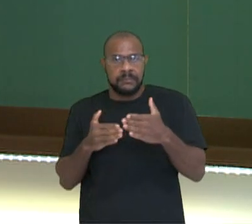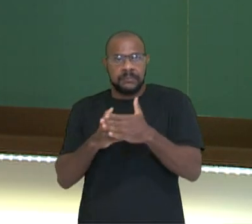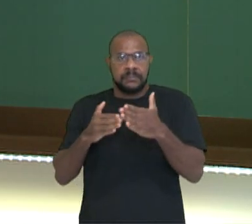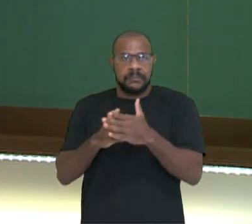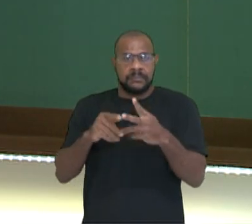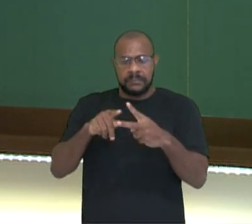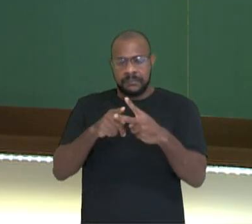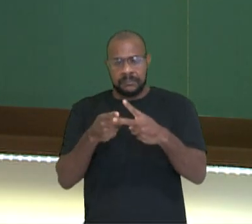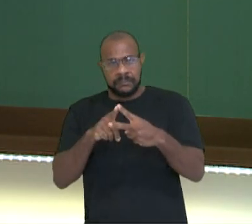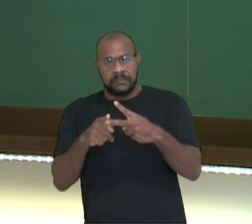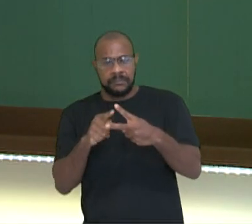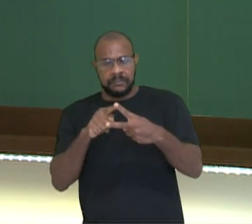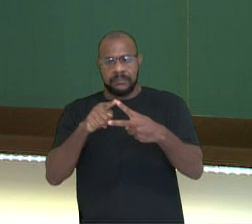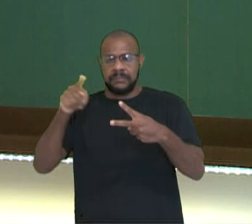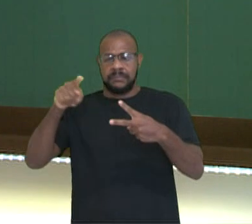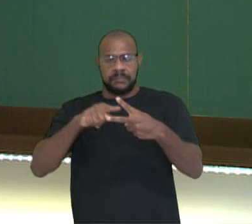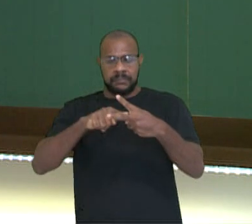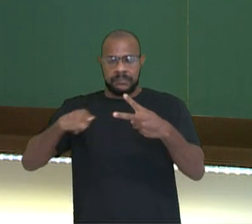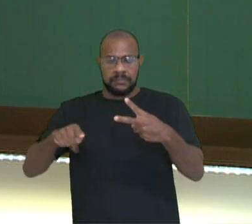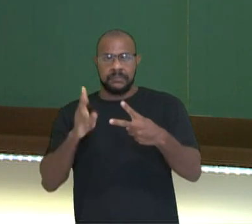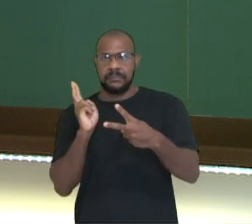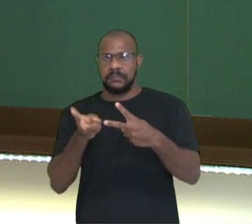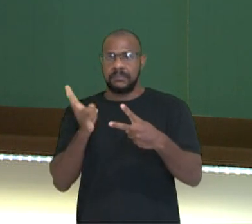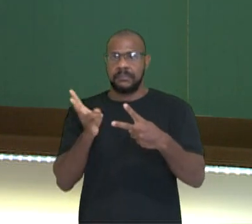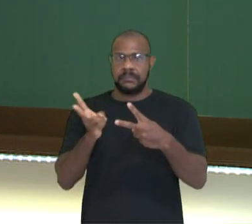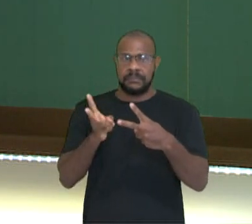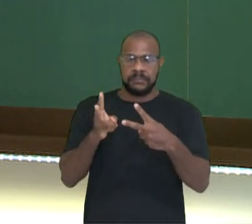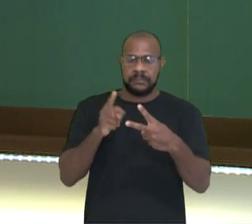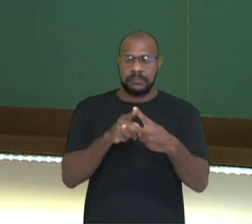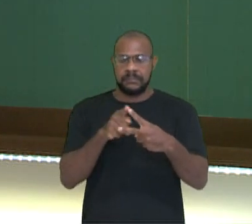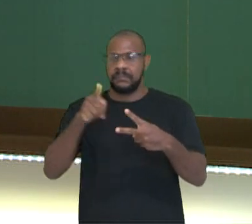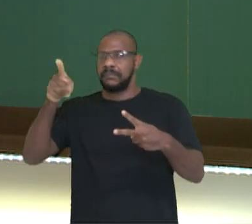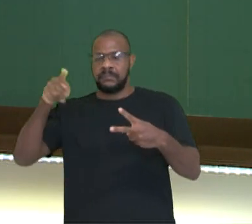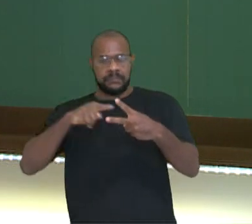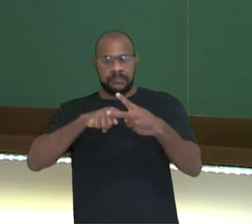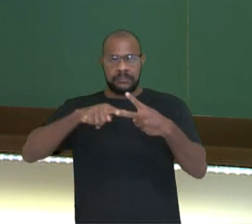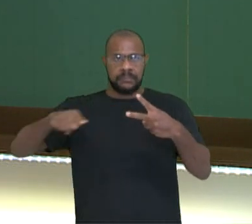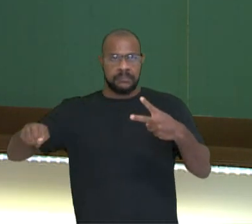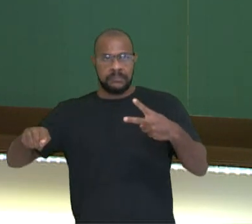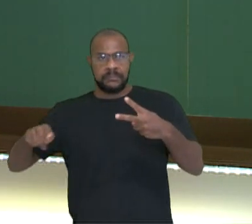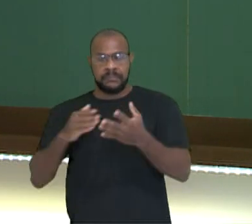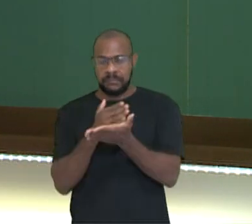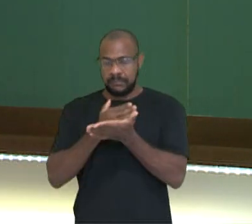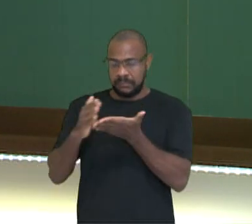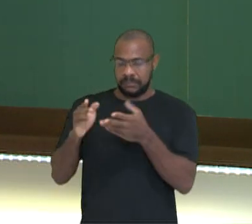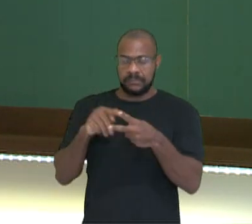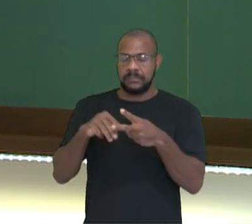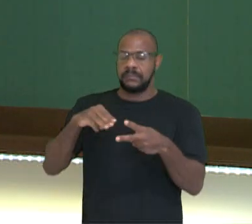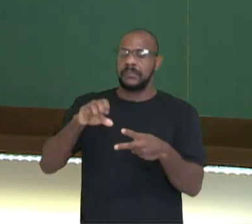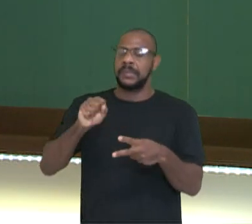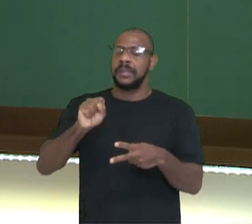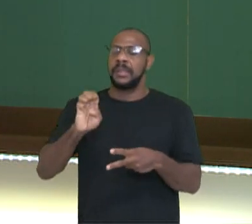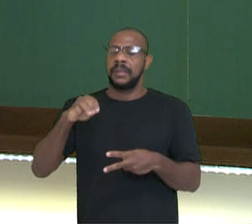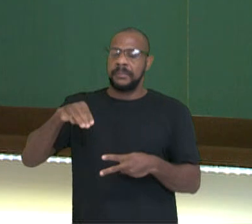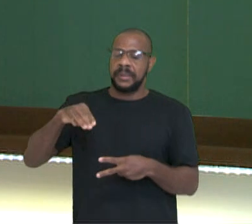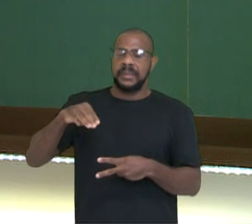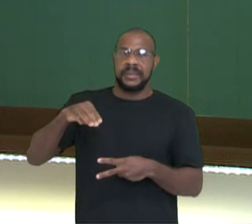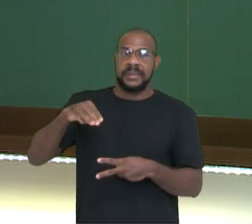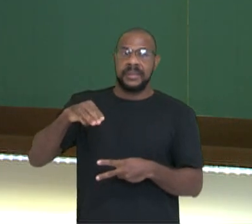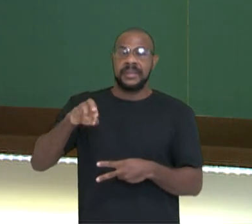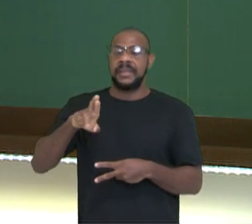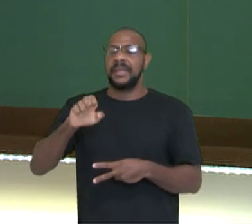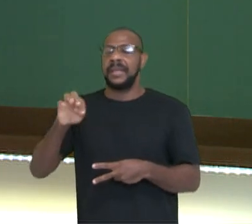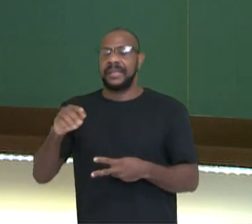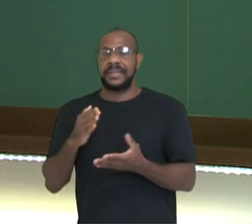duas semirretas que têm uma mesma origem. Semirretas porque nós sabemos aonde começa, mas não sabemos aonde